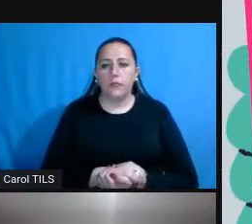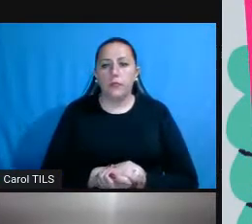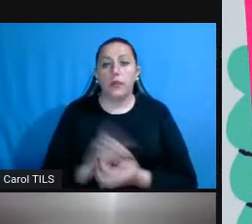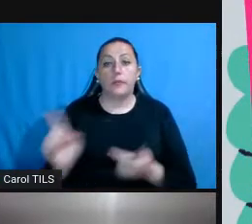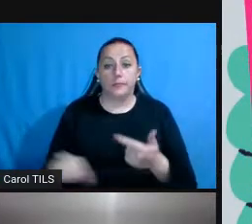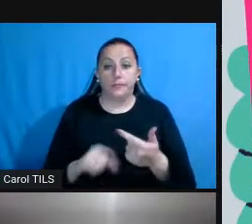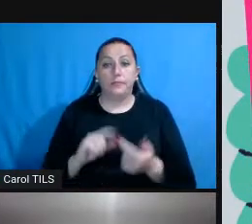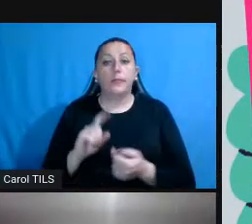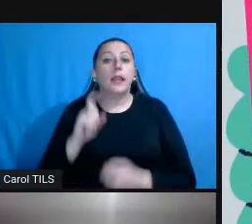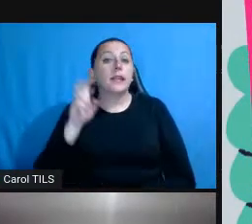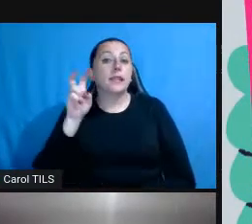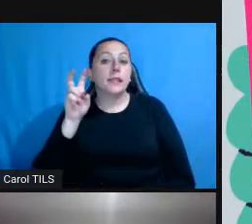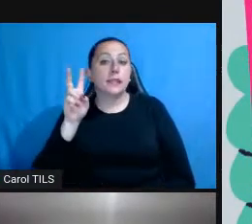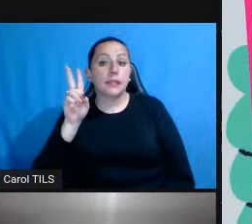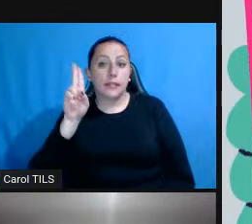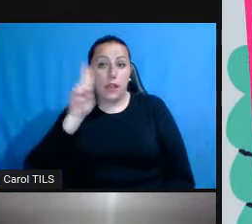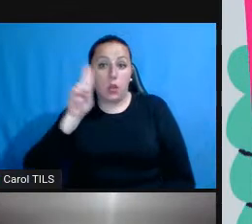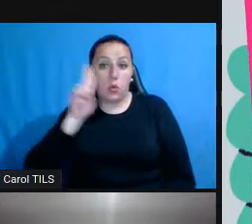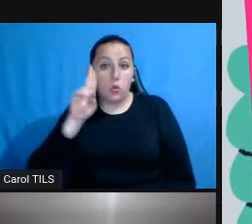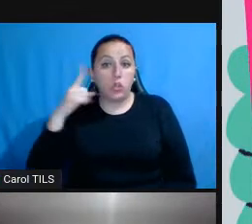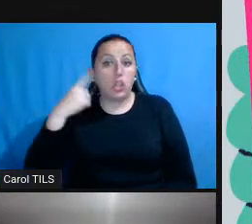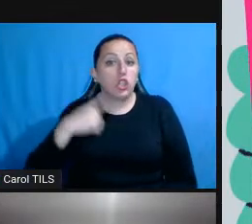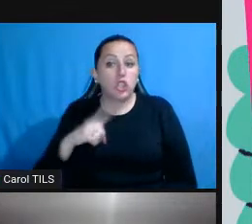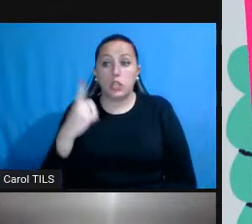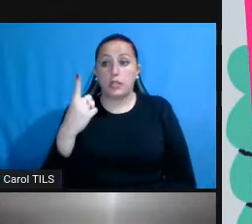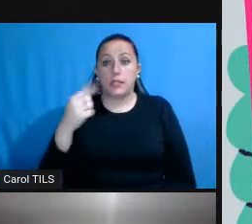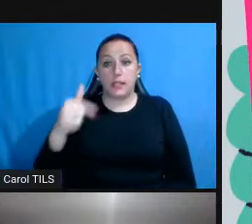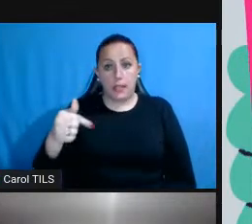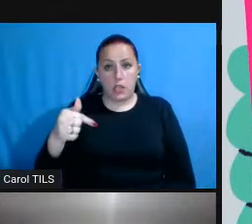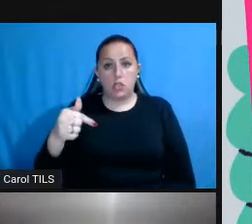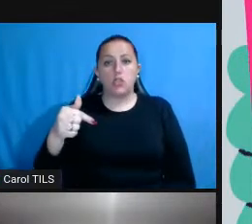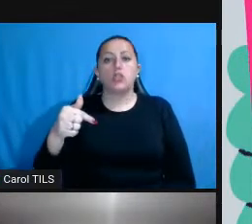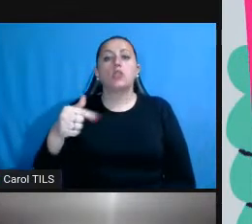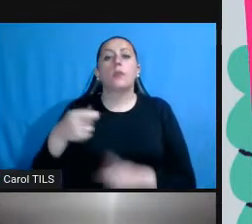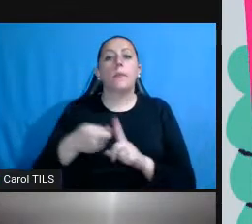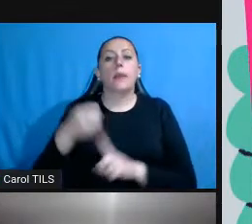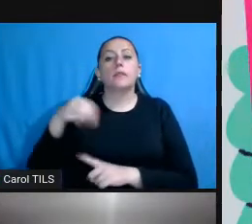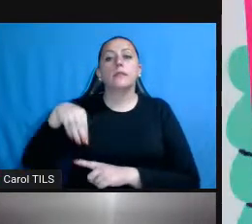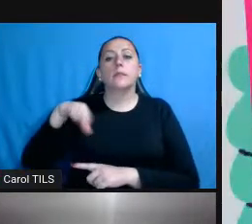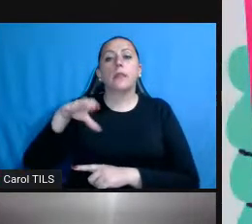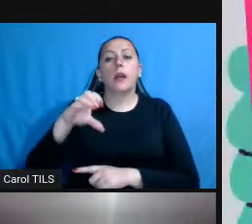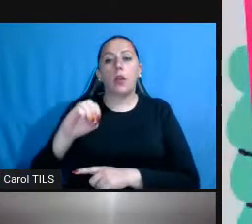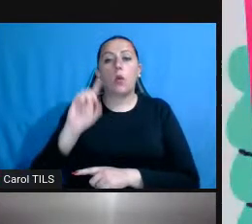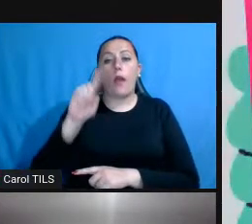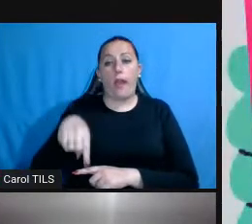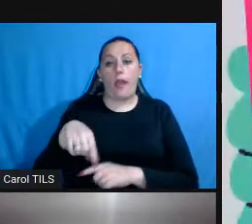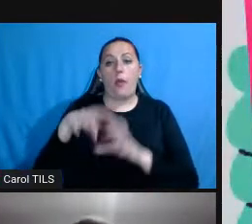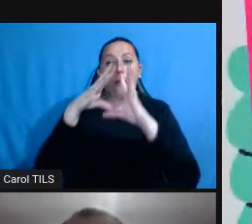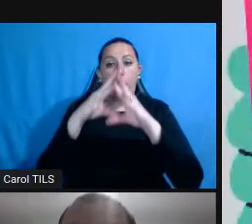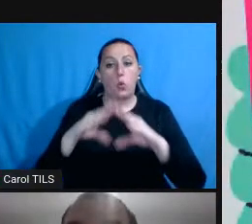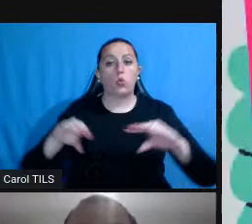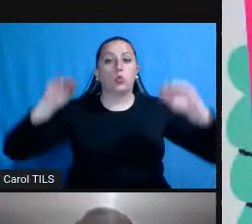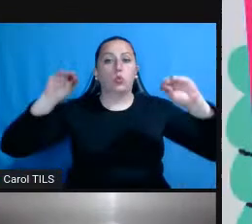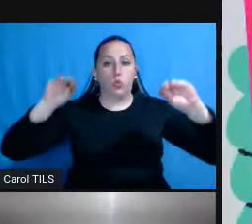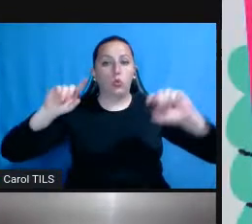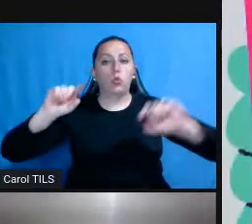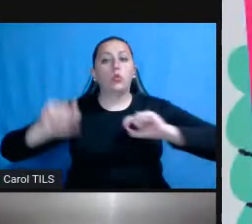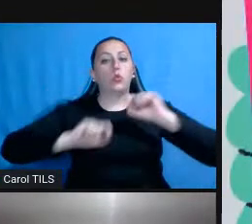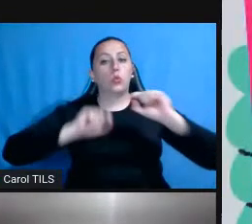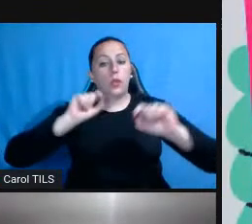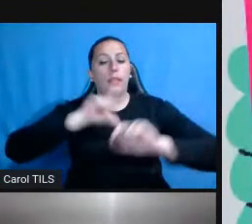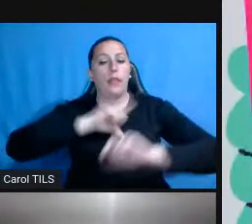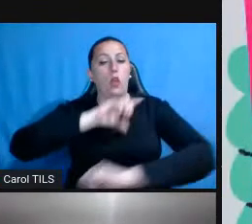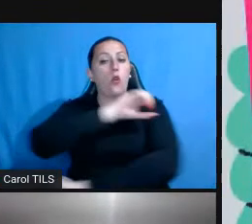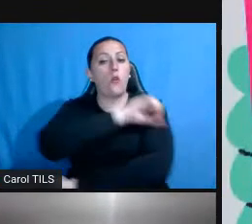Segunda-feira, dia 17 de maio, então, como a nossa ferramenta é o Moodle, então, vai ter uma oficina